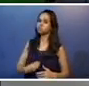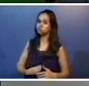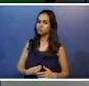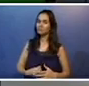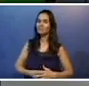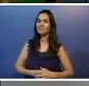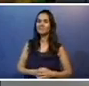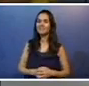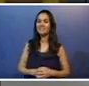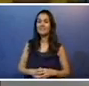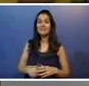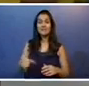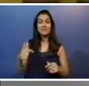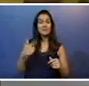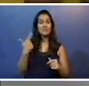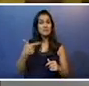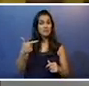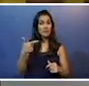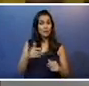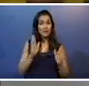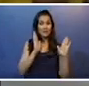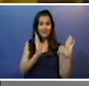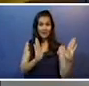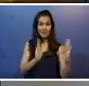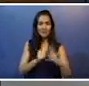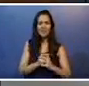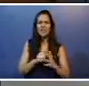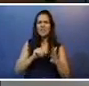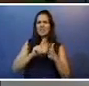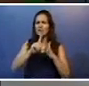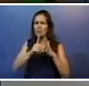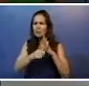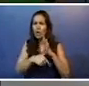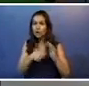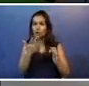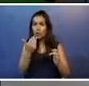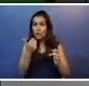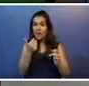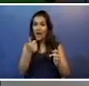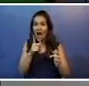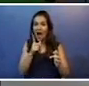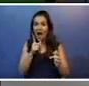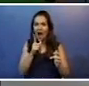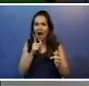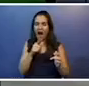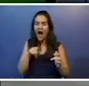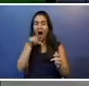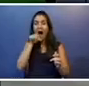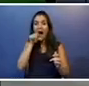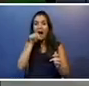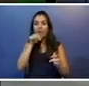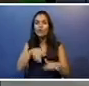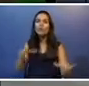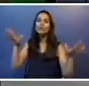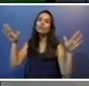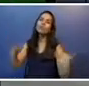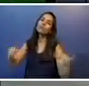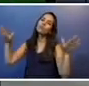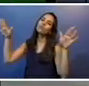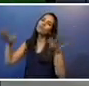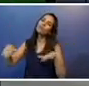Segunda etapa, após comer, a ave voa para outros lugares. Ela vai